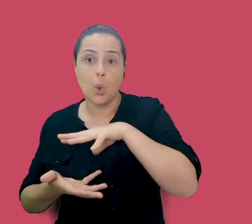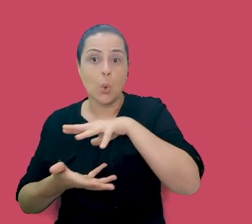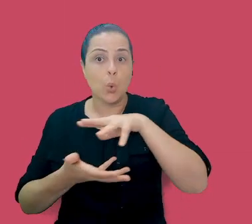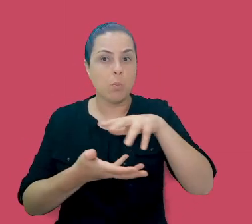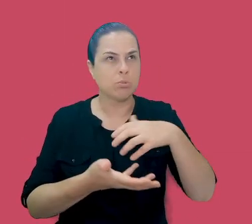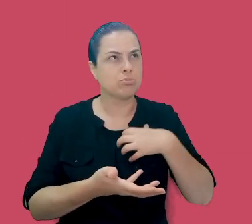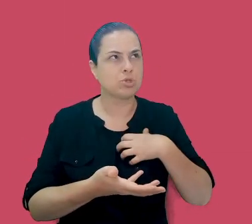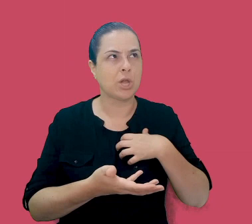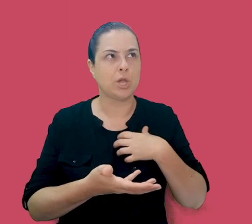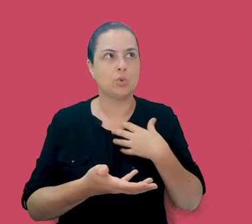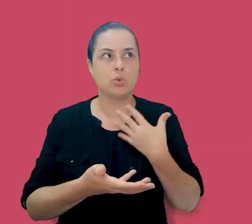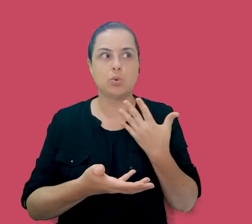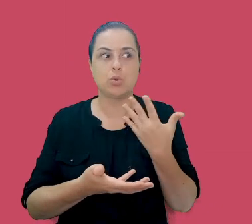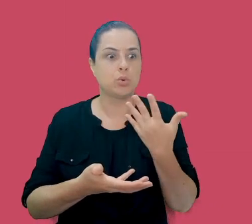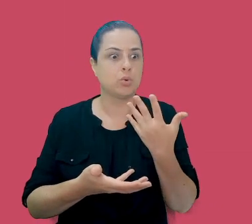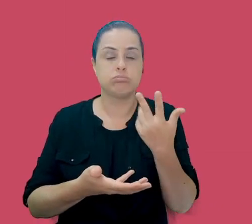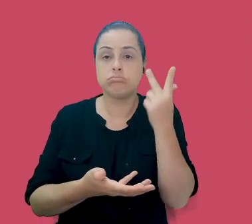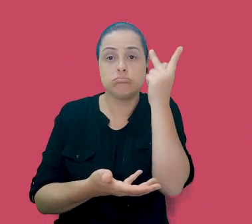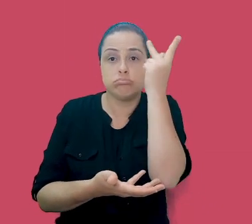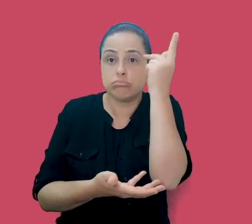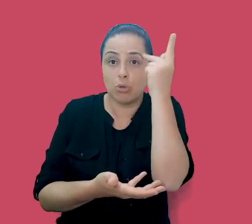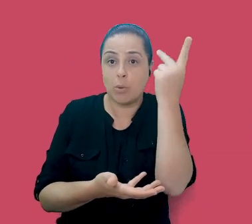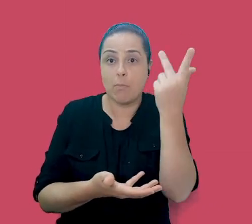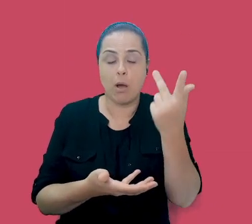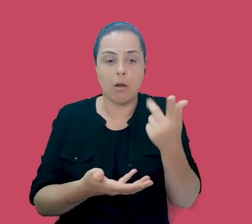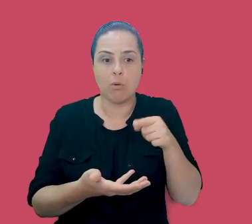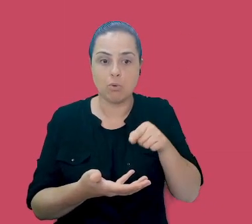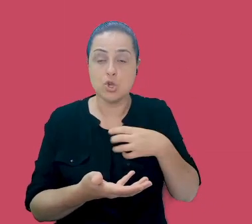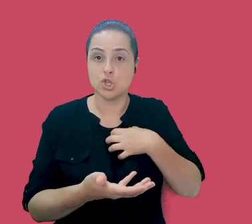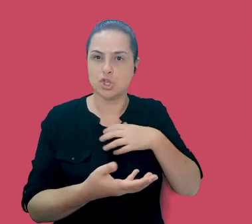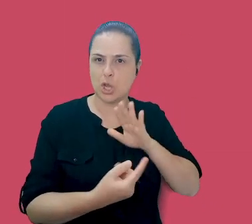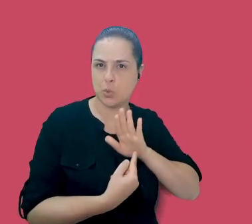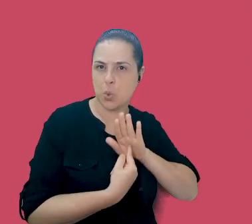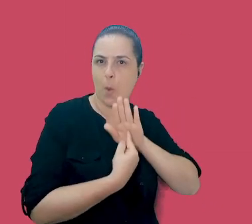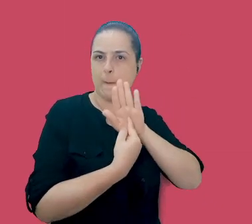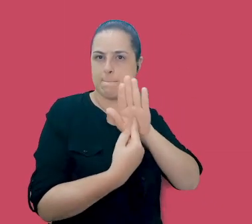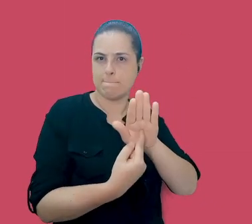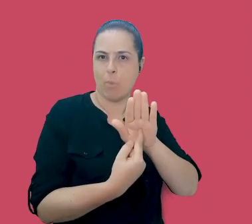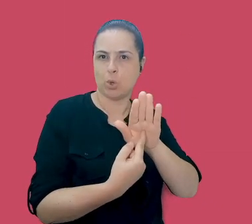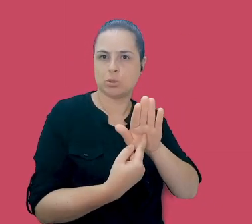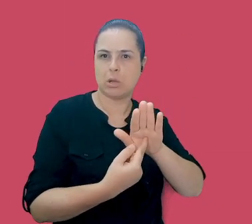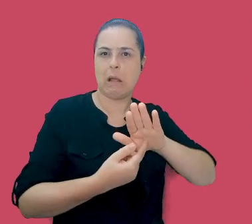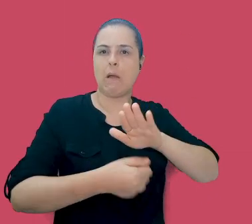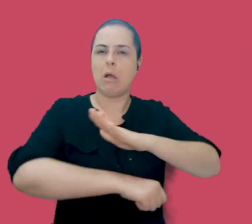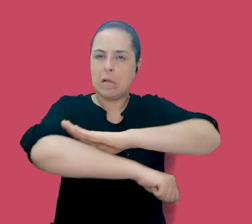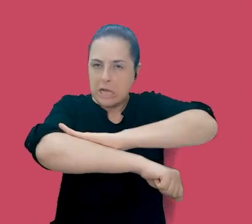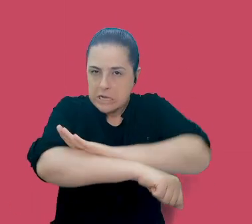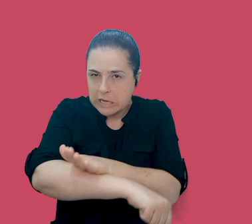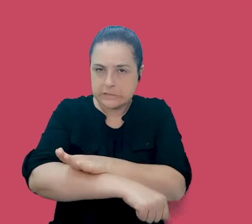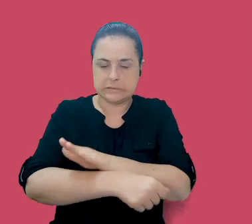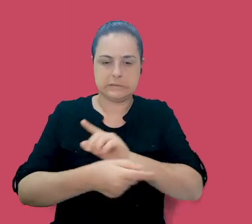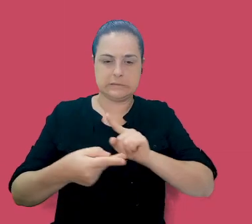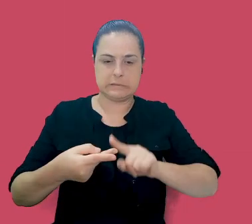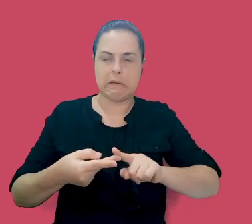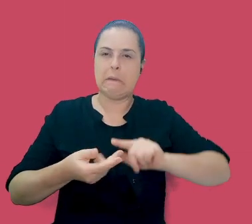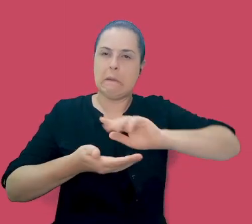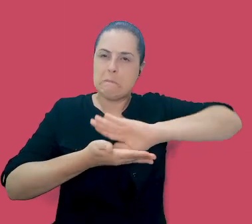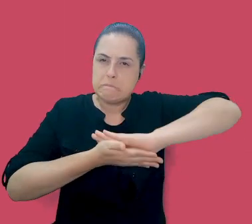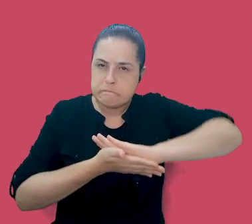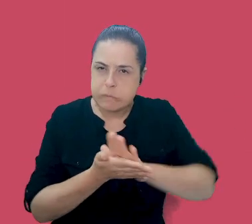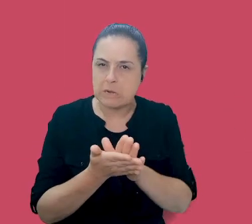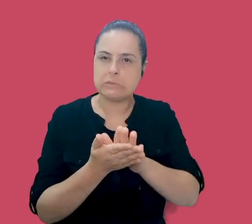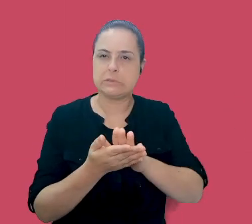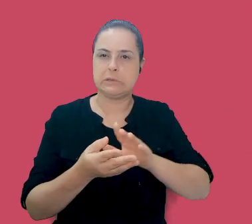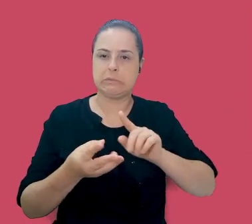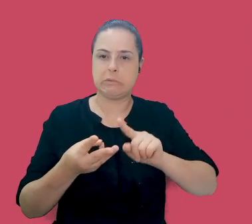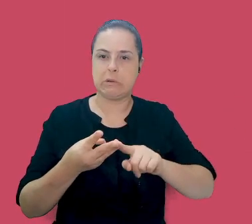é um nome horrível de falar, mas o mundo aparece de uma forma racista, muitas vezes preconceituosa, misógina.